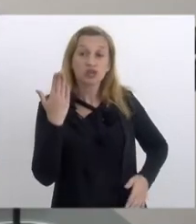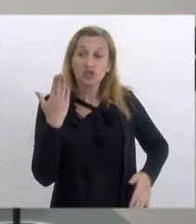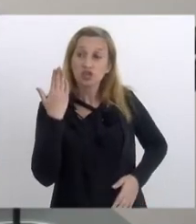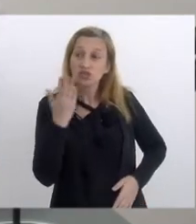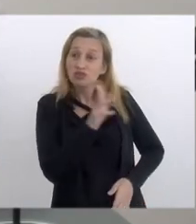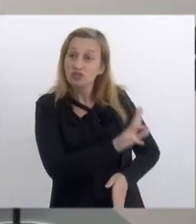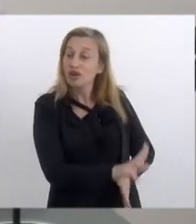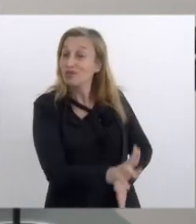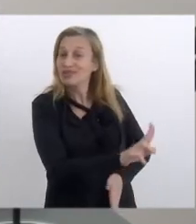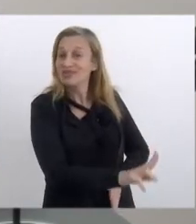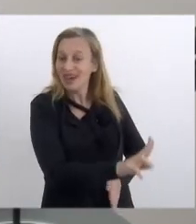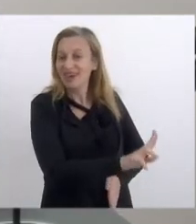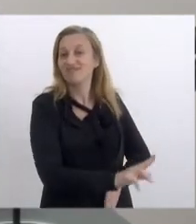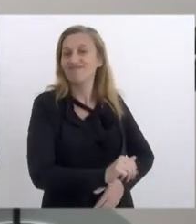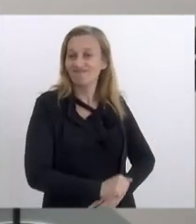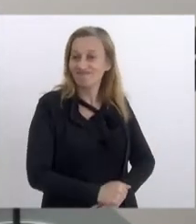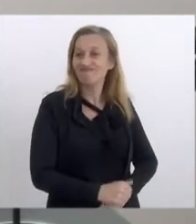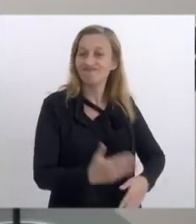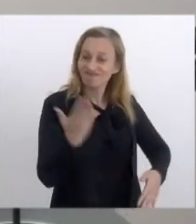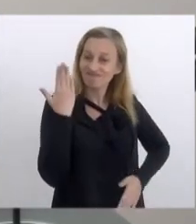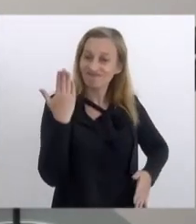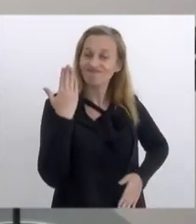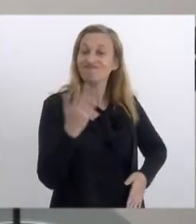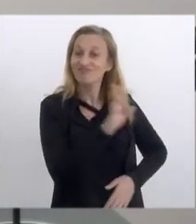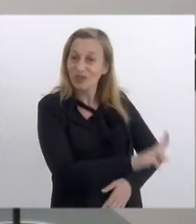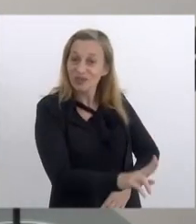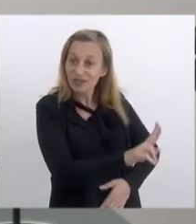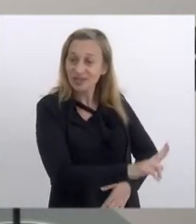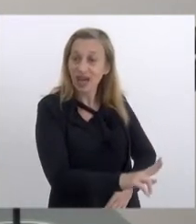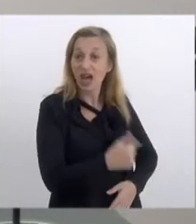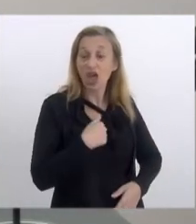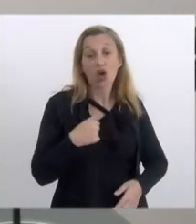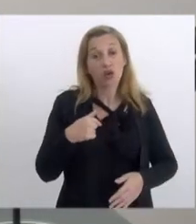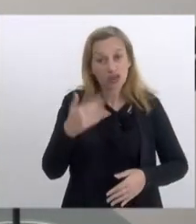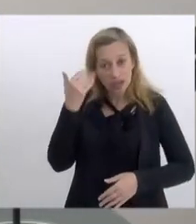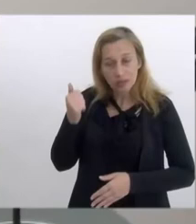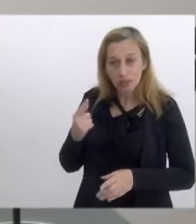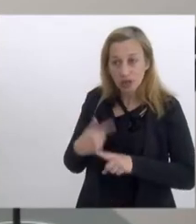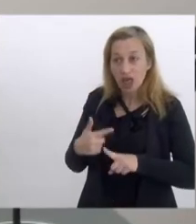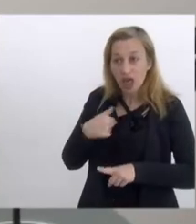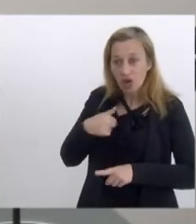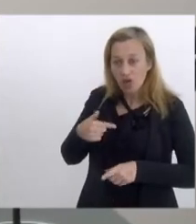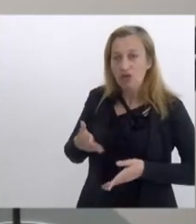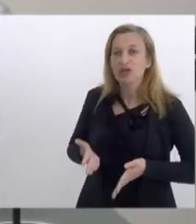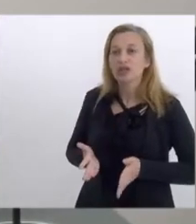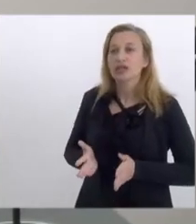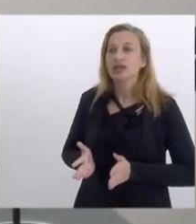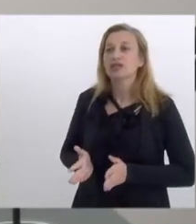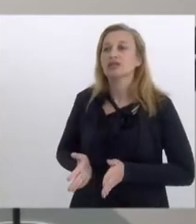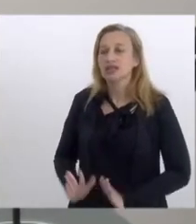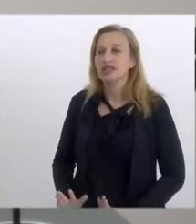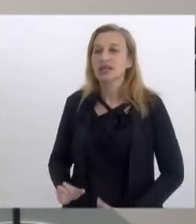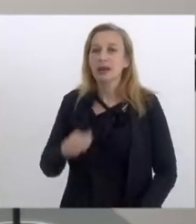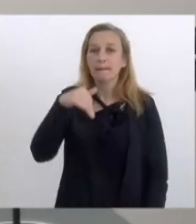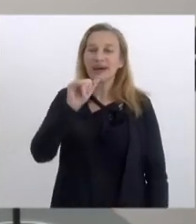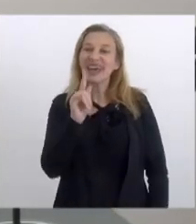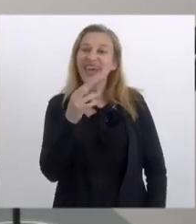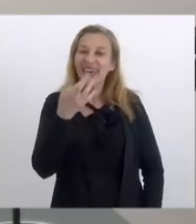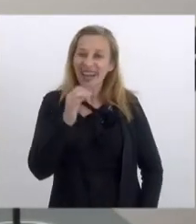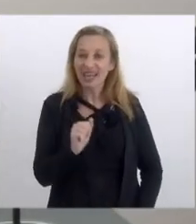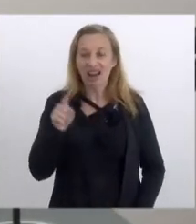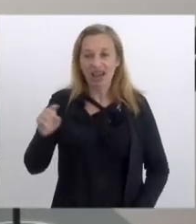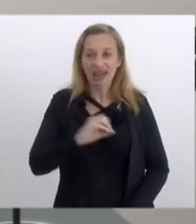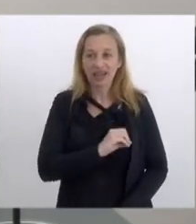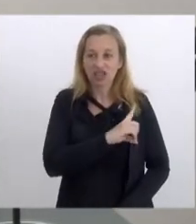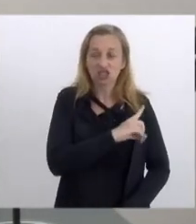usar. O tráfico vai entrar na mente deles. Sabe por quê? Eu fui criado na Mangueirinha, em Caxias. Não sei se alguém conhece. E